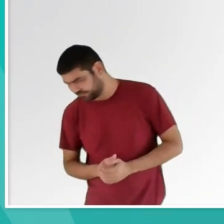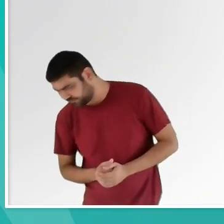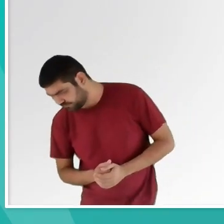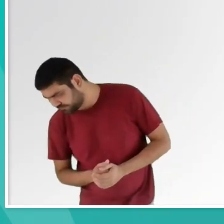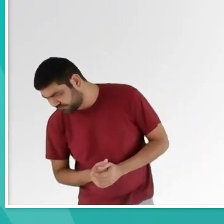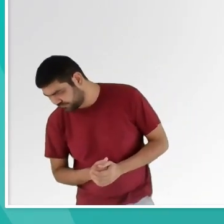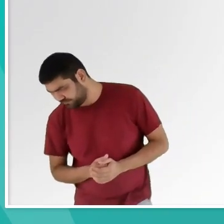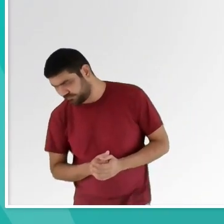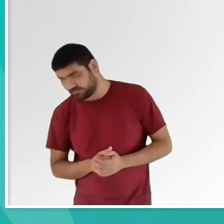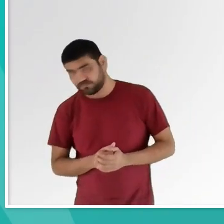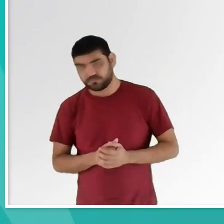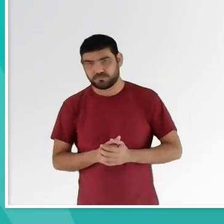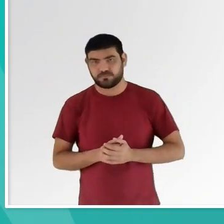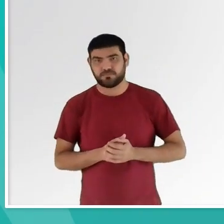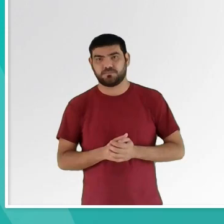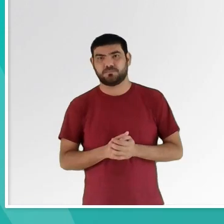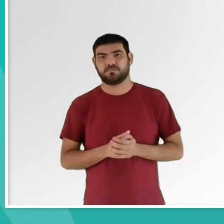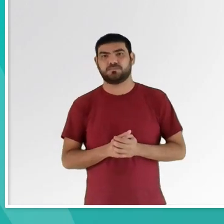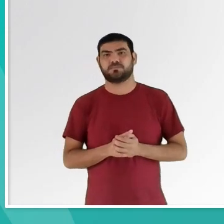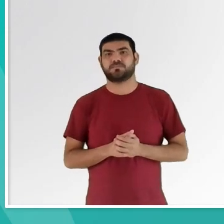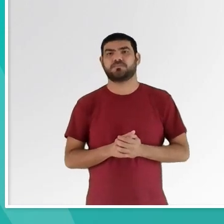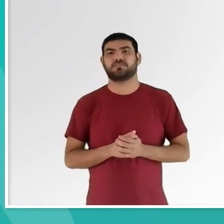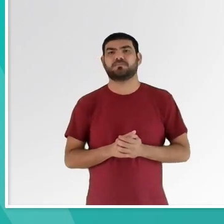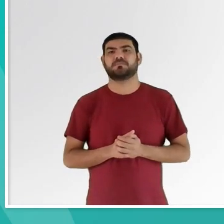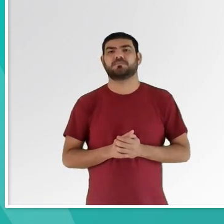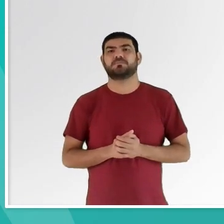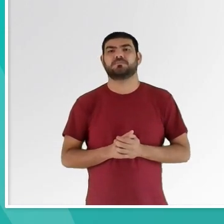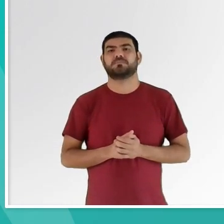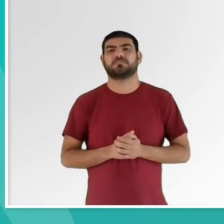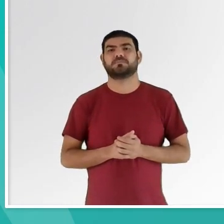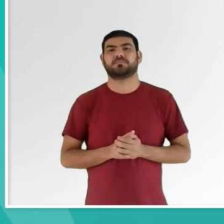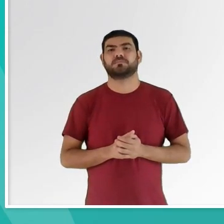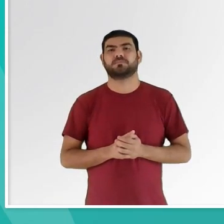acrescentar degradê, iluminar o desenho,